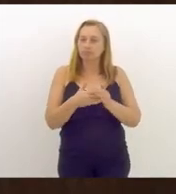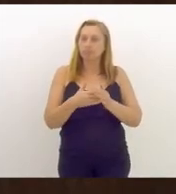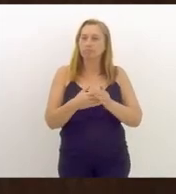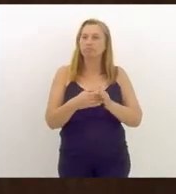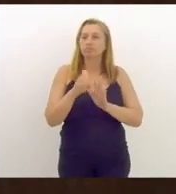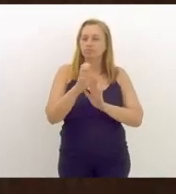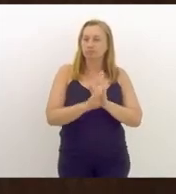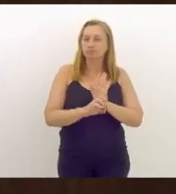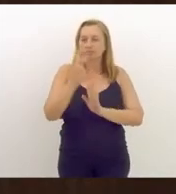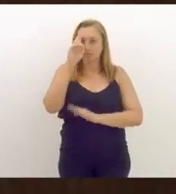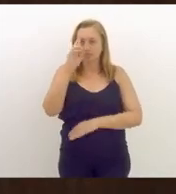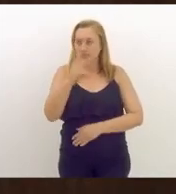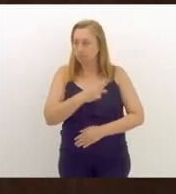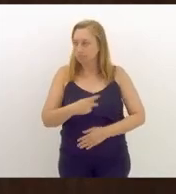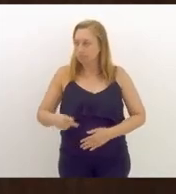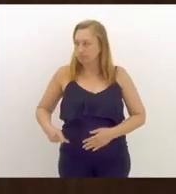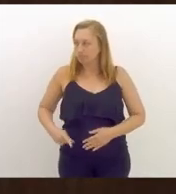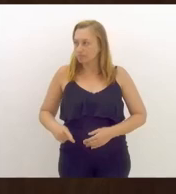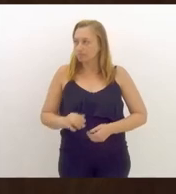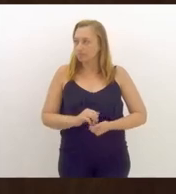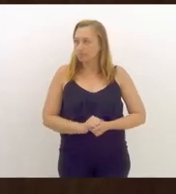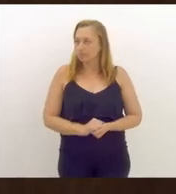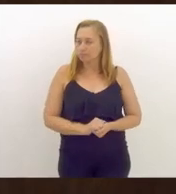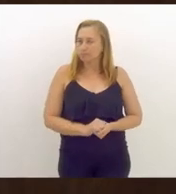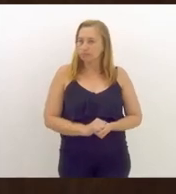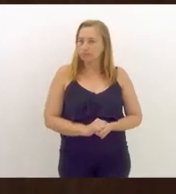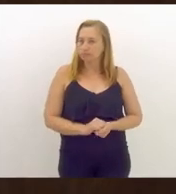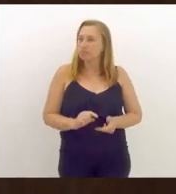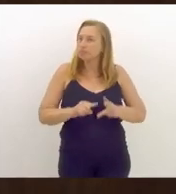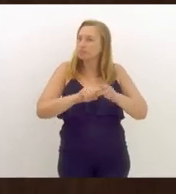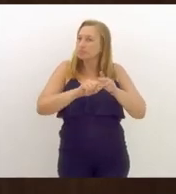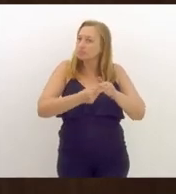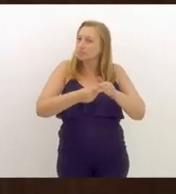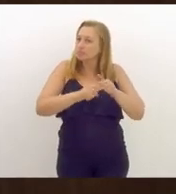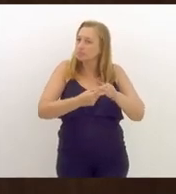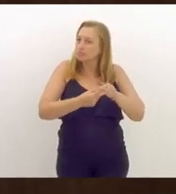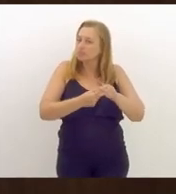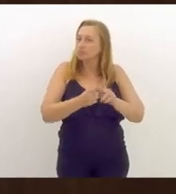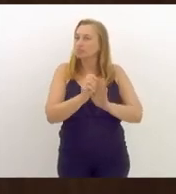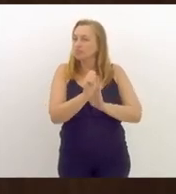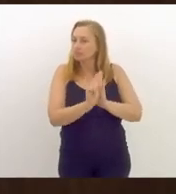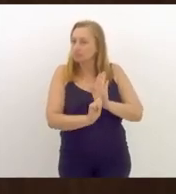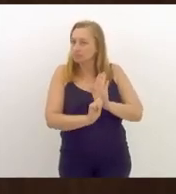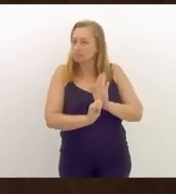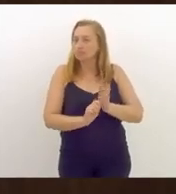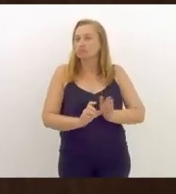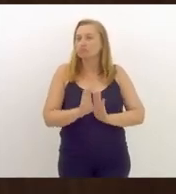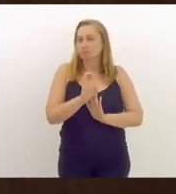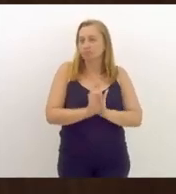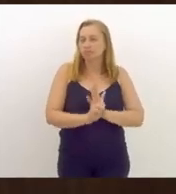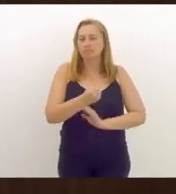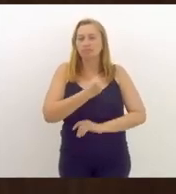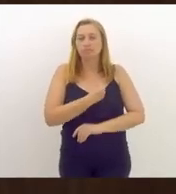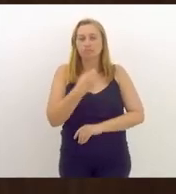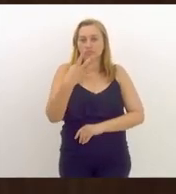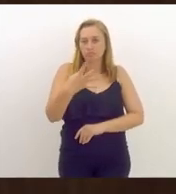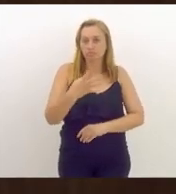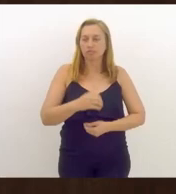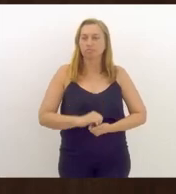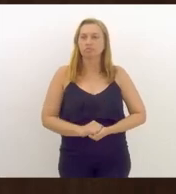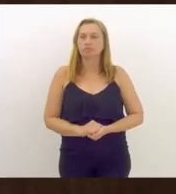emendas senhores presentes é para correção de redação e a emenda número 4